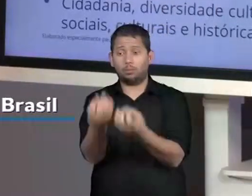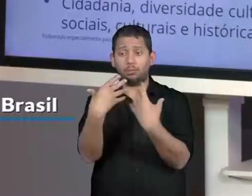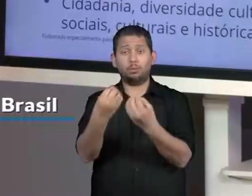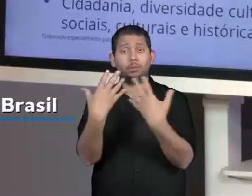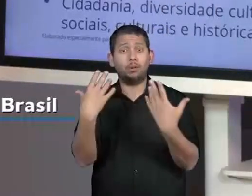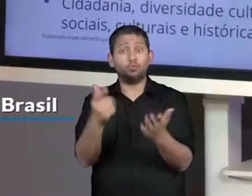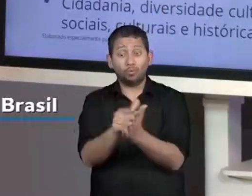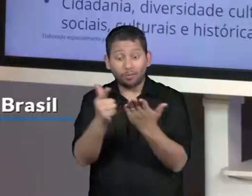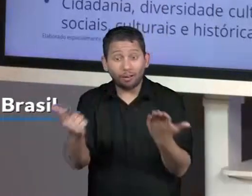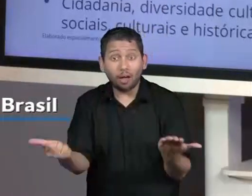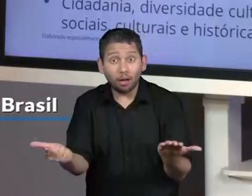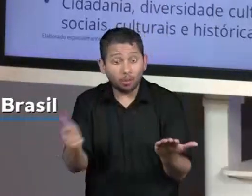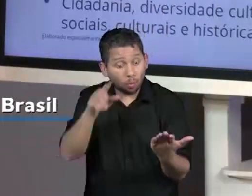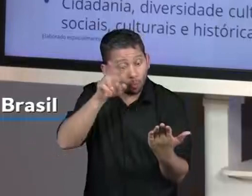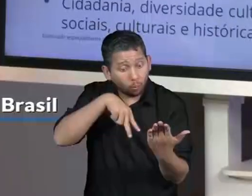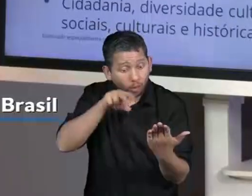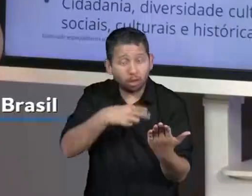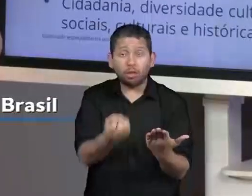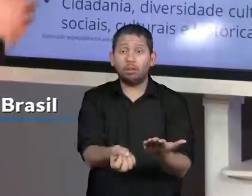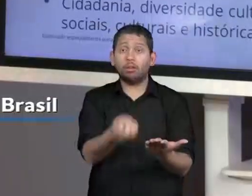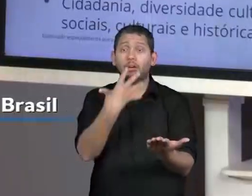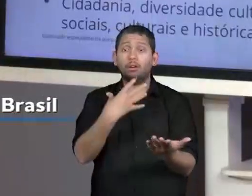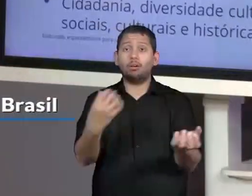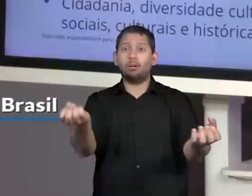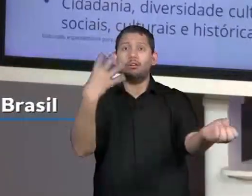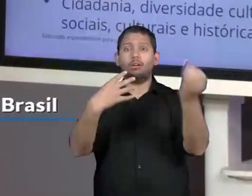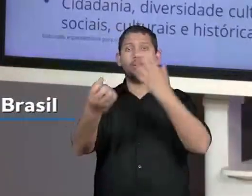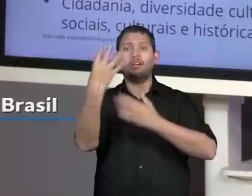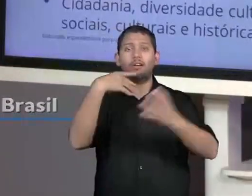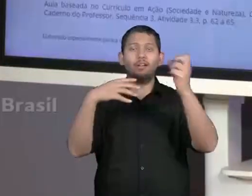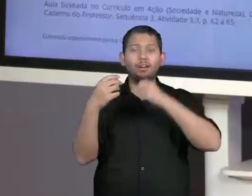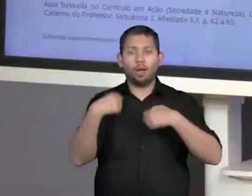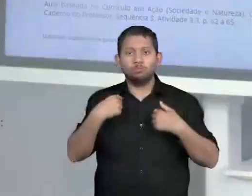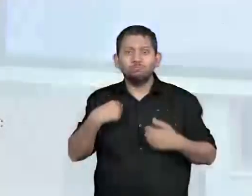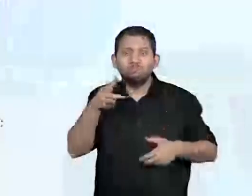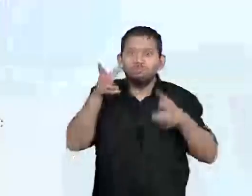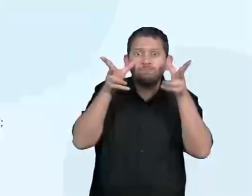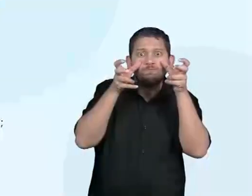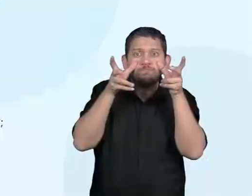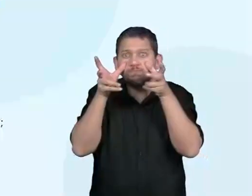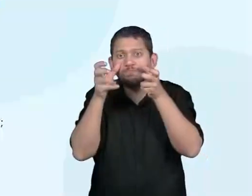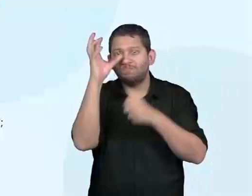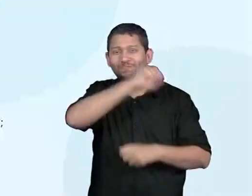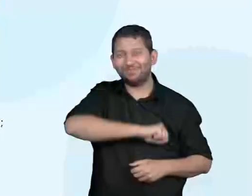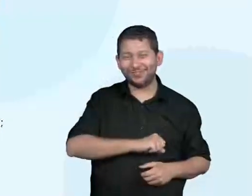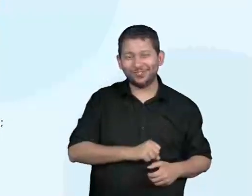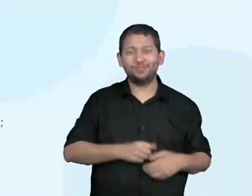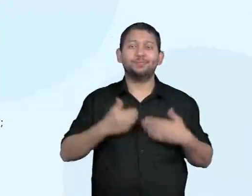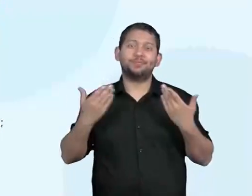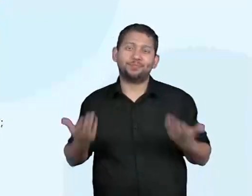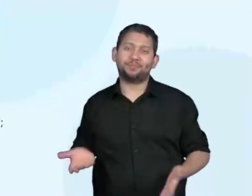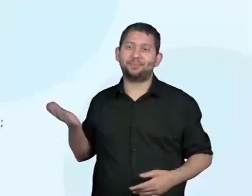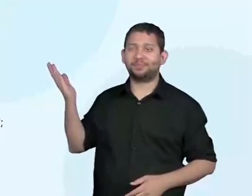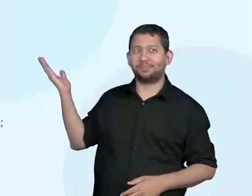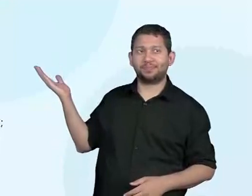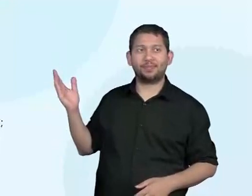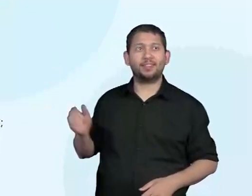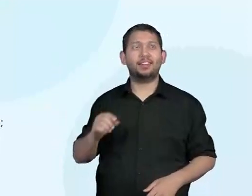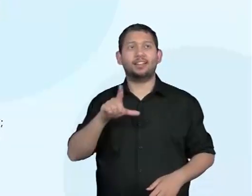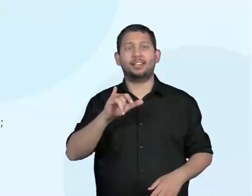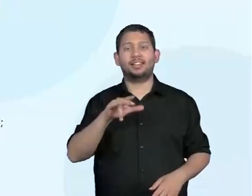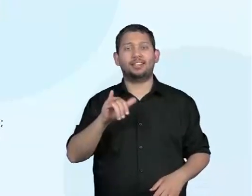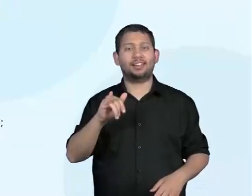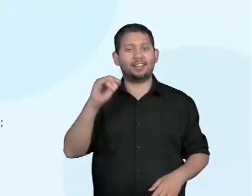poder apresentar a aula de hoje para vocês. Tudo bem? Então, vamos continuar aqui? Olha só, a nossa amiguinha, né, a Lili, que ela